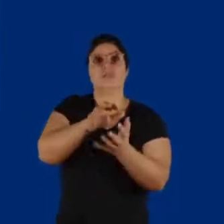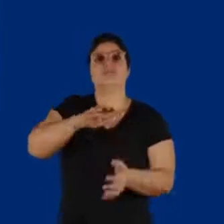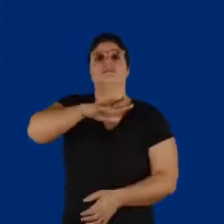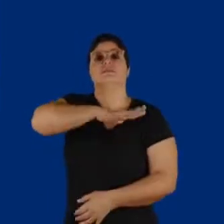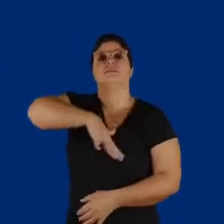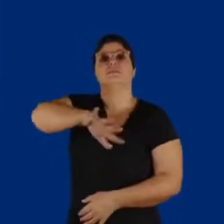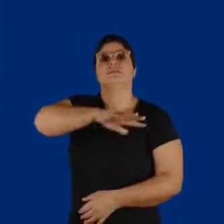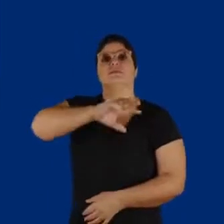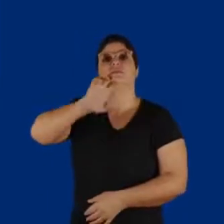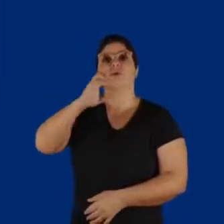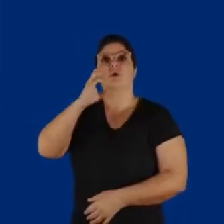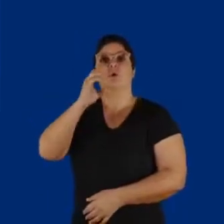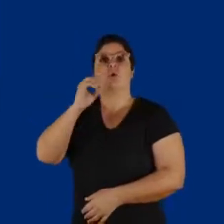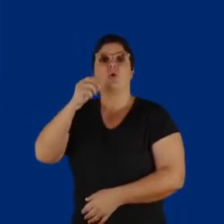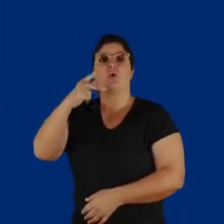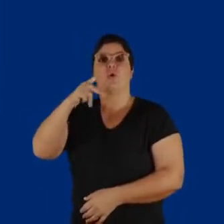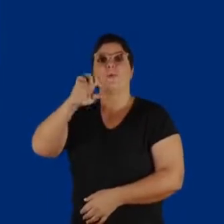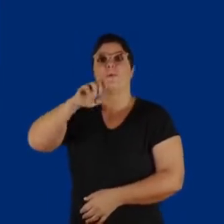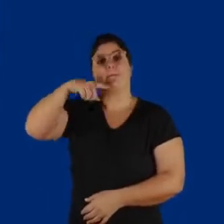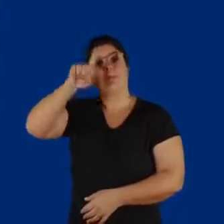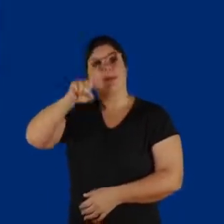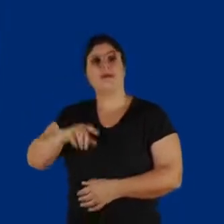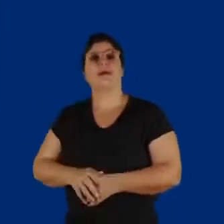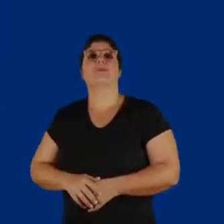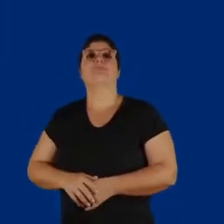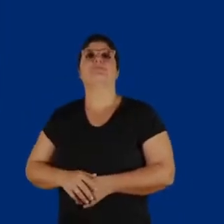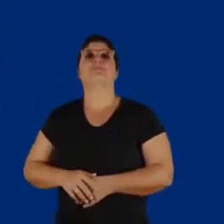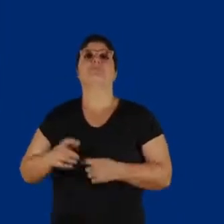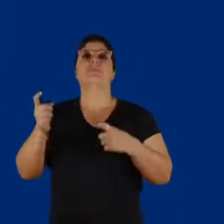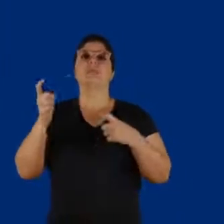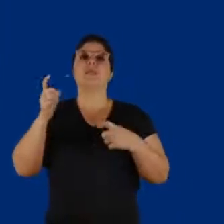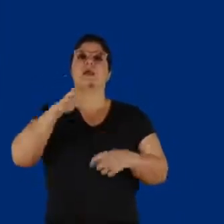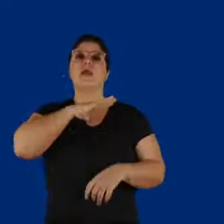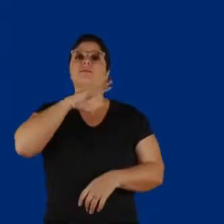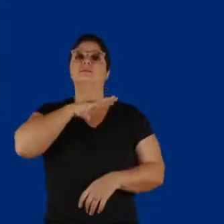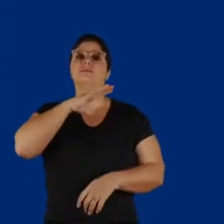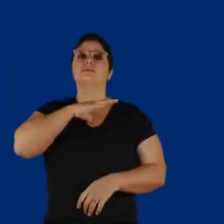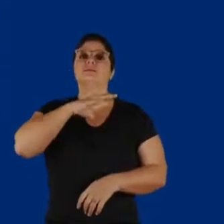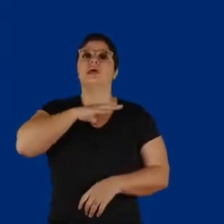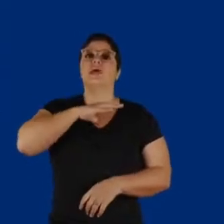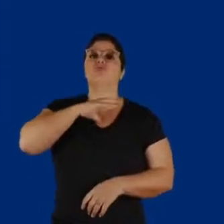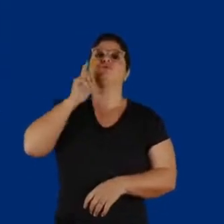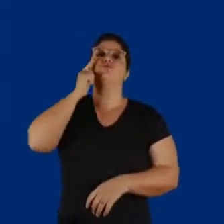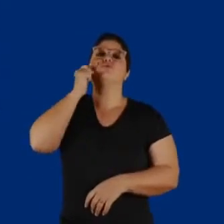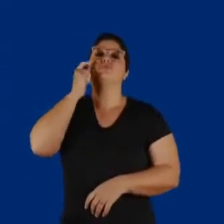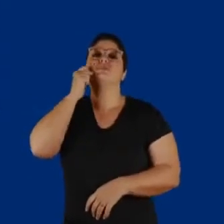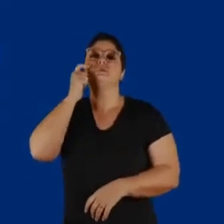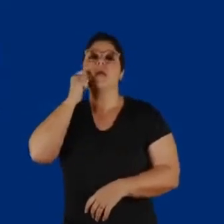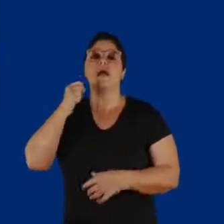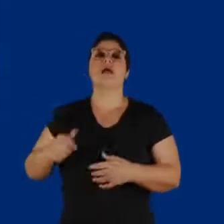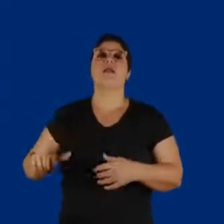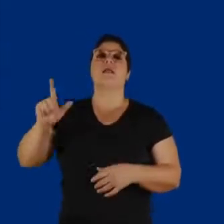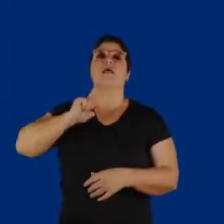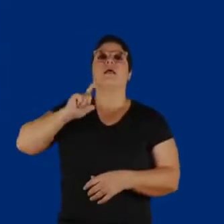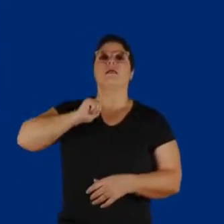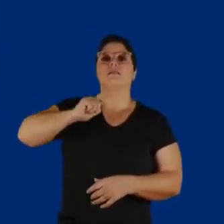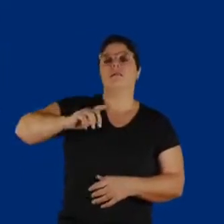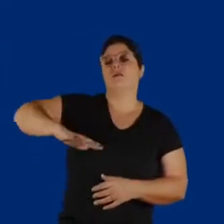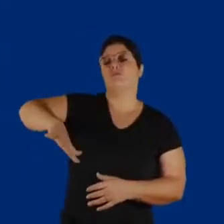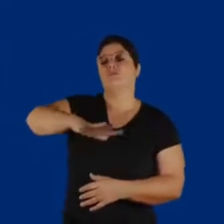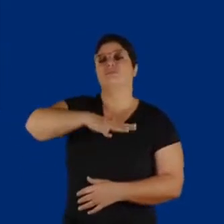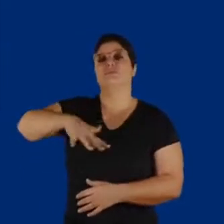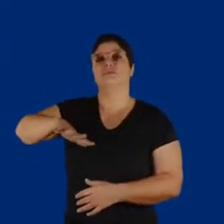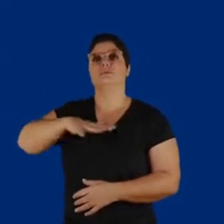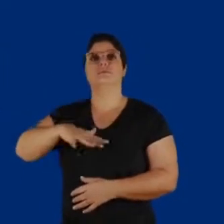doutora Vera Dantas. Temos na cidade de Icapuí, no Ceará, o universo de aprendizagens cenopoéticas, que